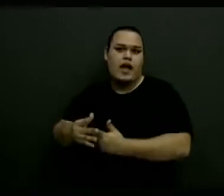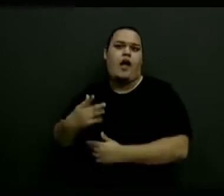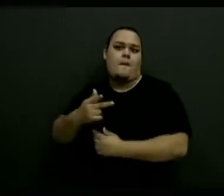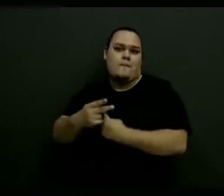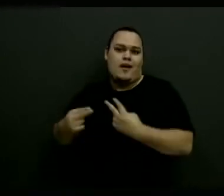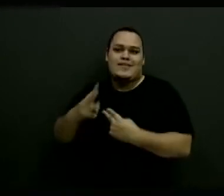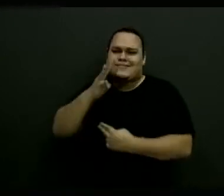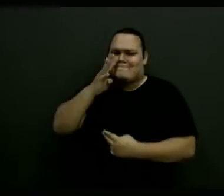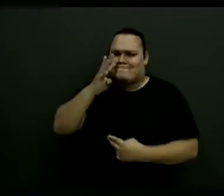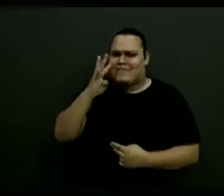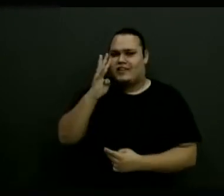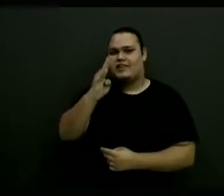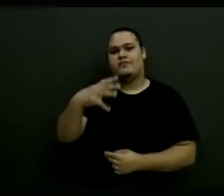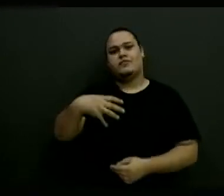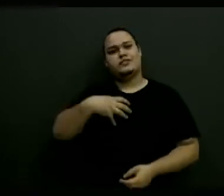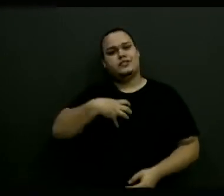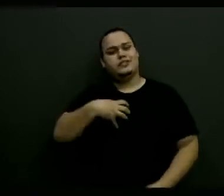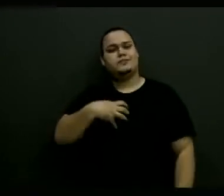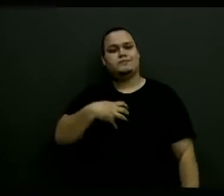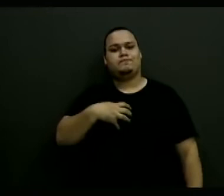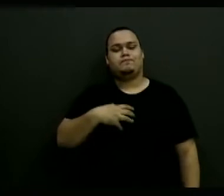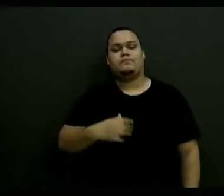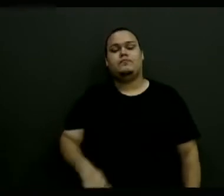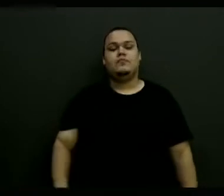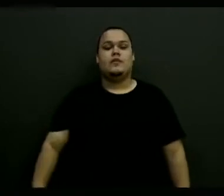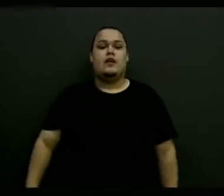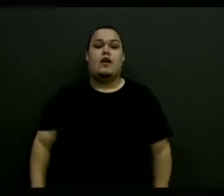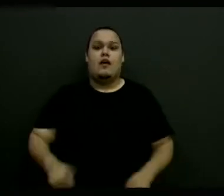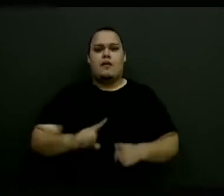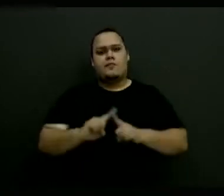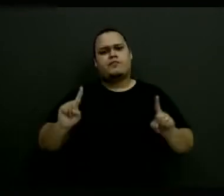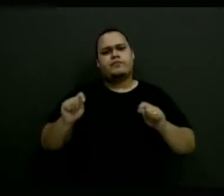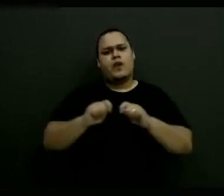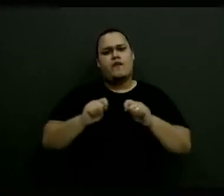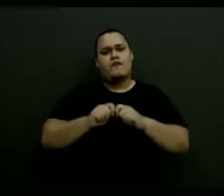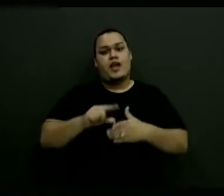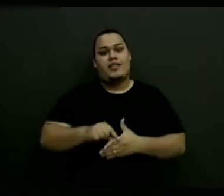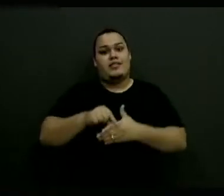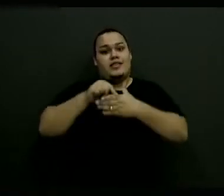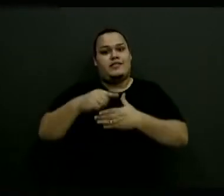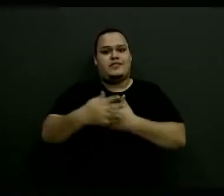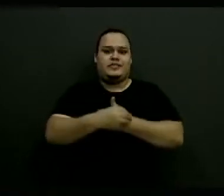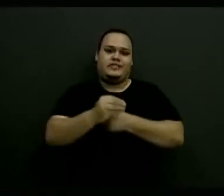para consolidar, mas ao mesmo tempo formar como líderes de célula.